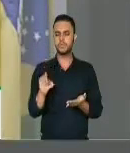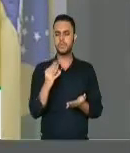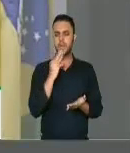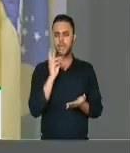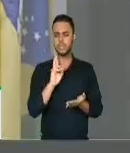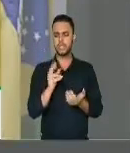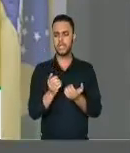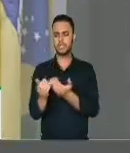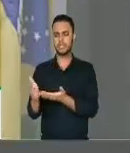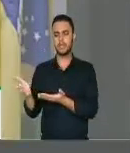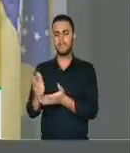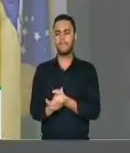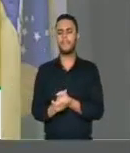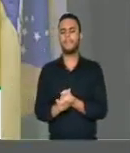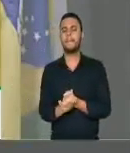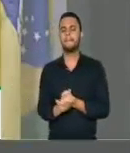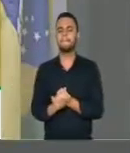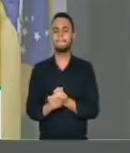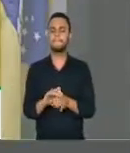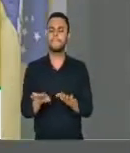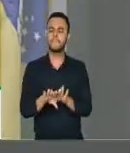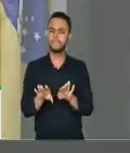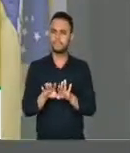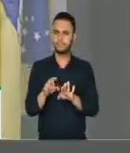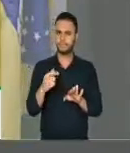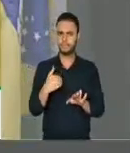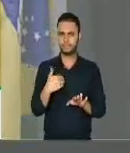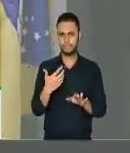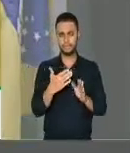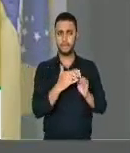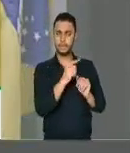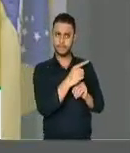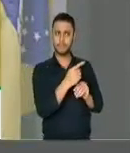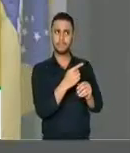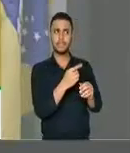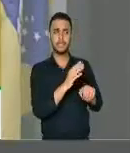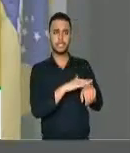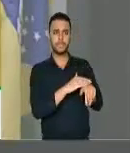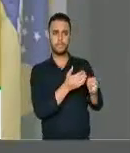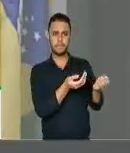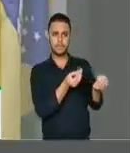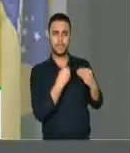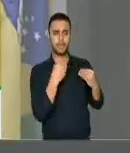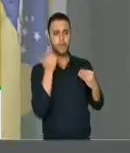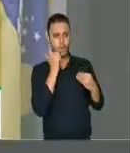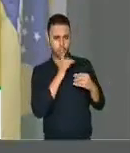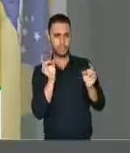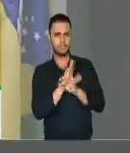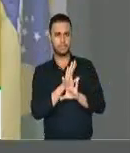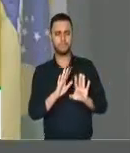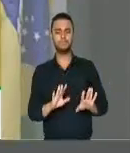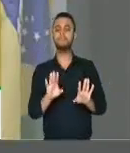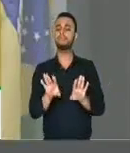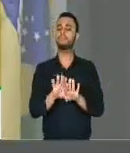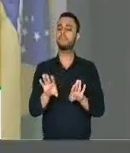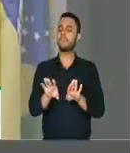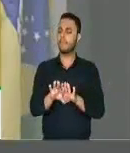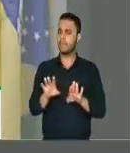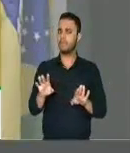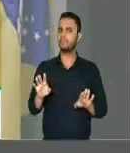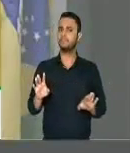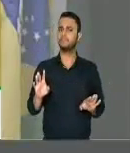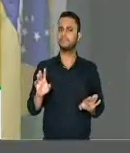essa sessão. Gostaria só da benevolência de Vossa Excelência para concluir o meu discurso. E aí, também